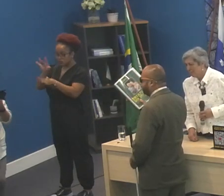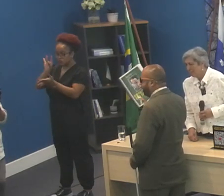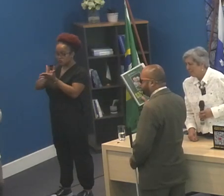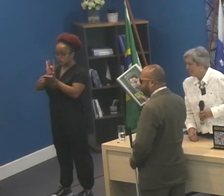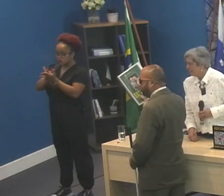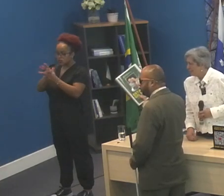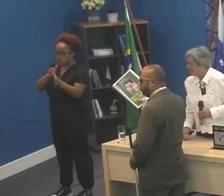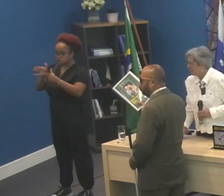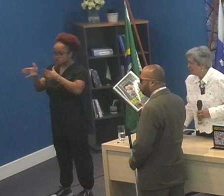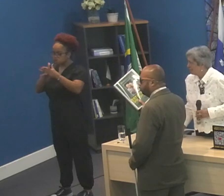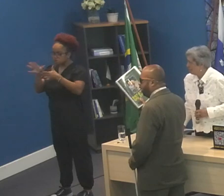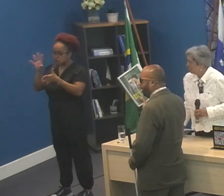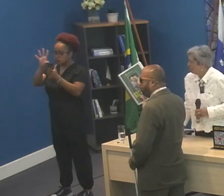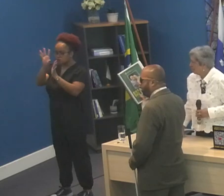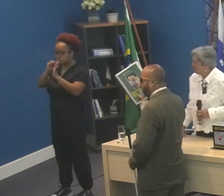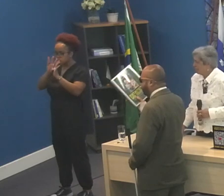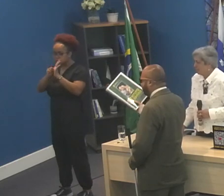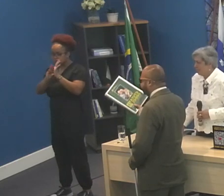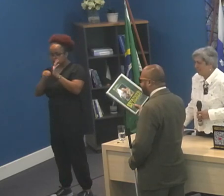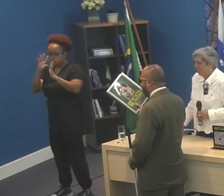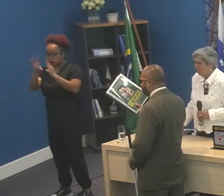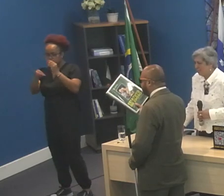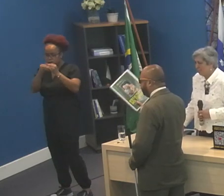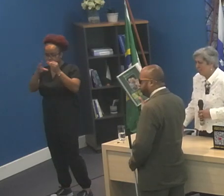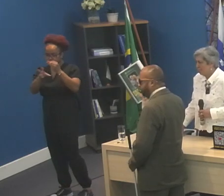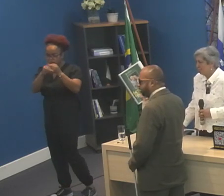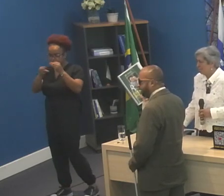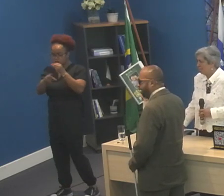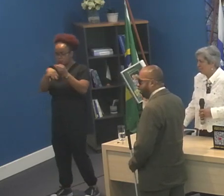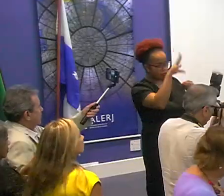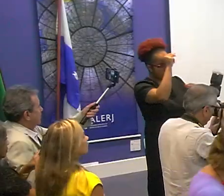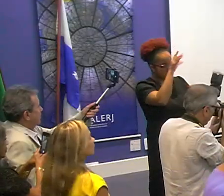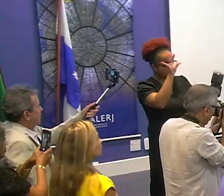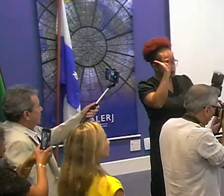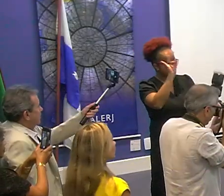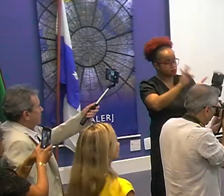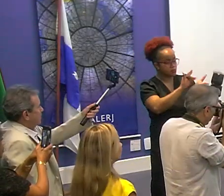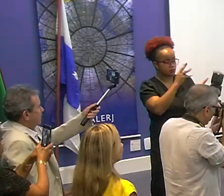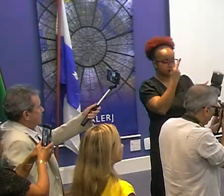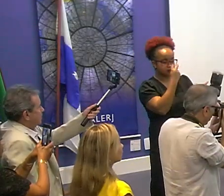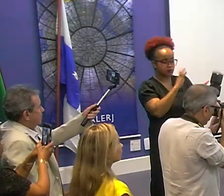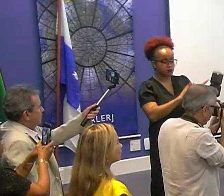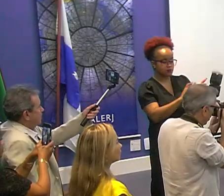dá acesso ao conteúdo, ao aprendizado...